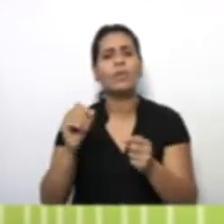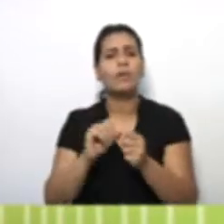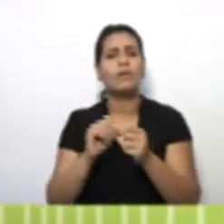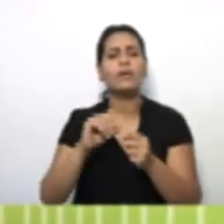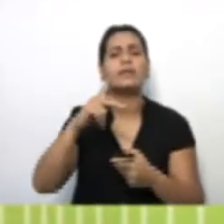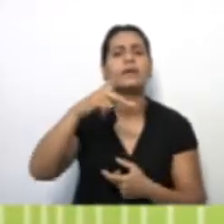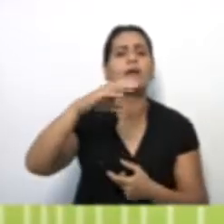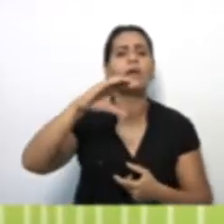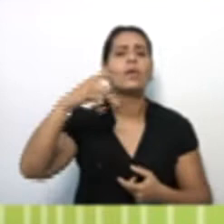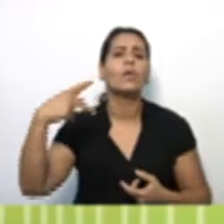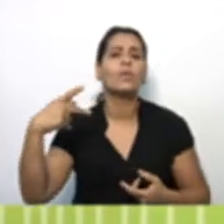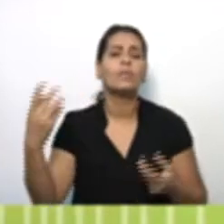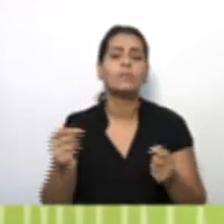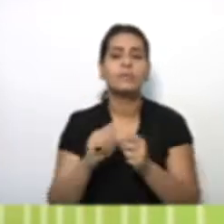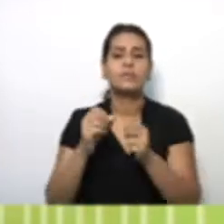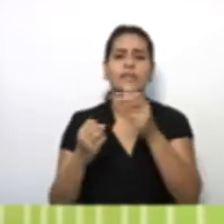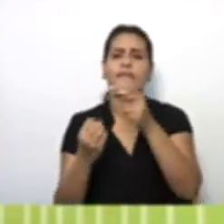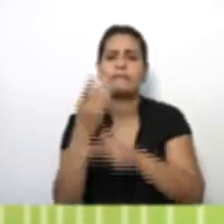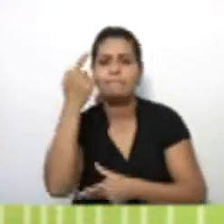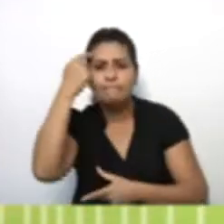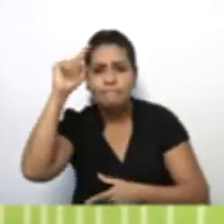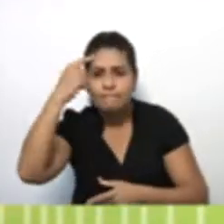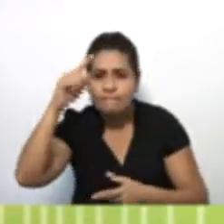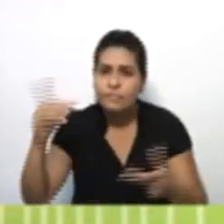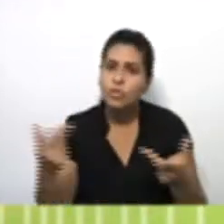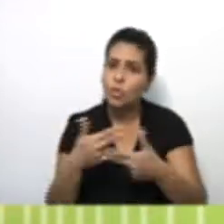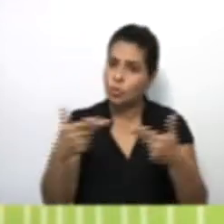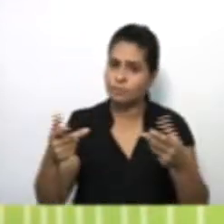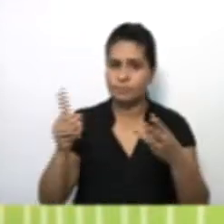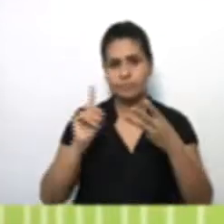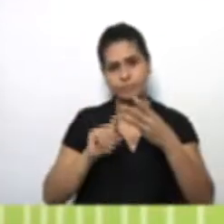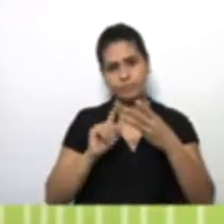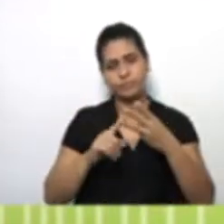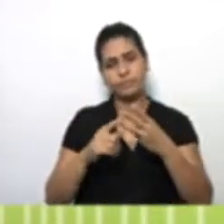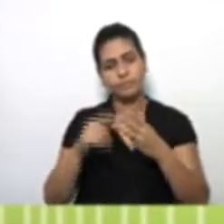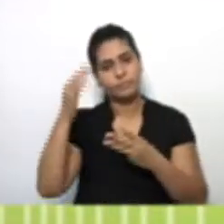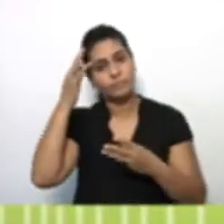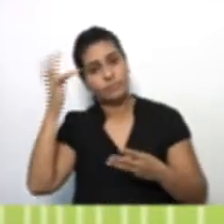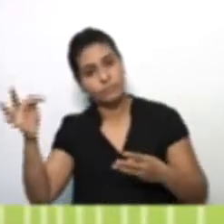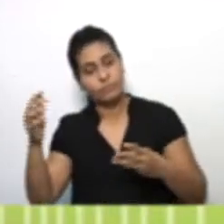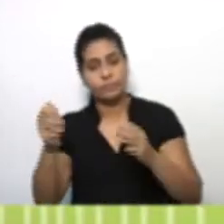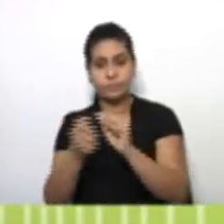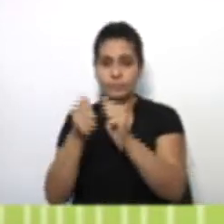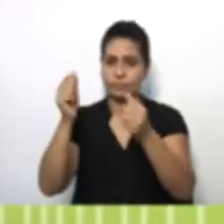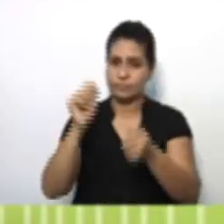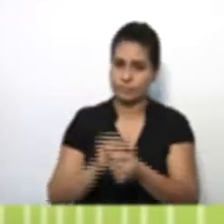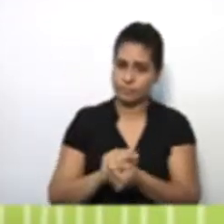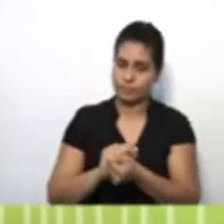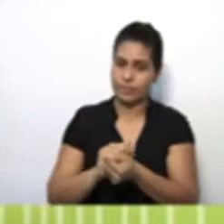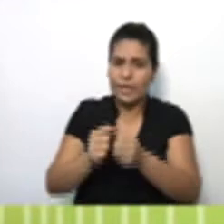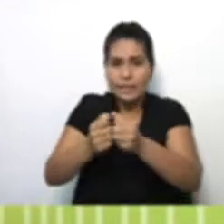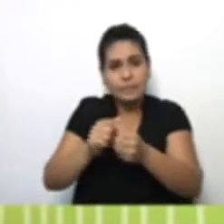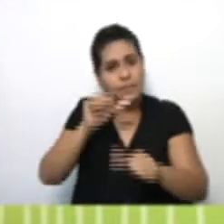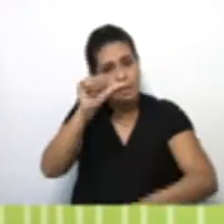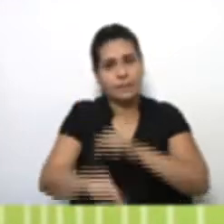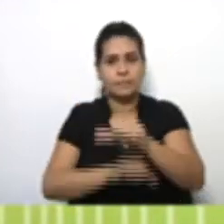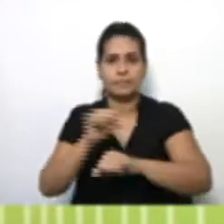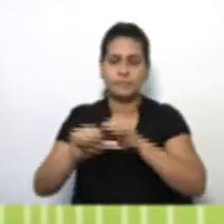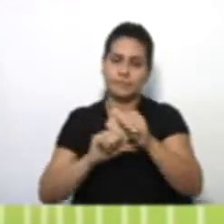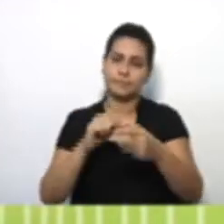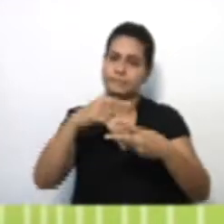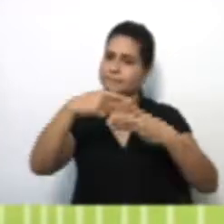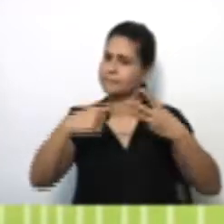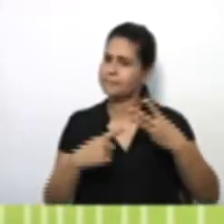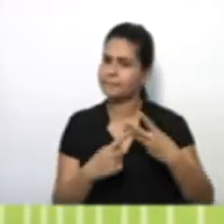essa cooperativa? Tu tem que criar meios, não é verdade? E a filosofia da adaptação, criar meios para adequar-se às mudanças. Não é